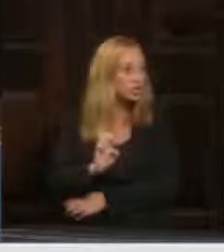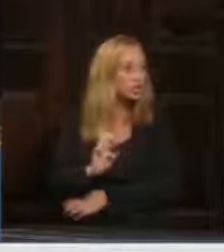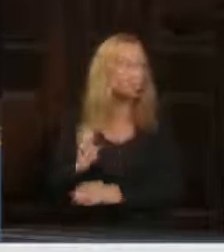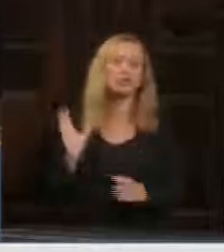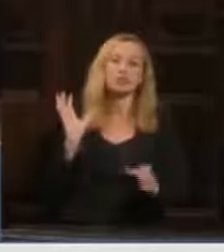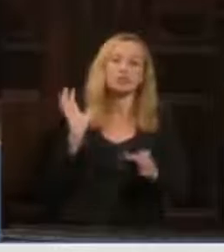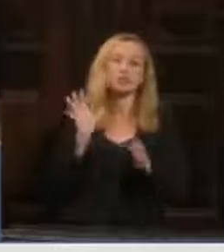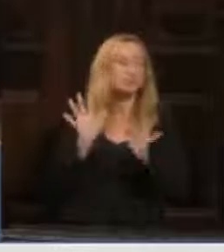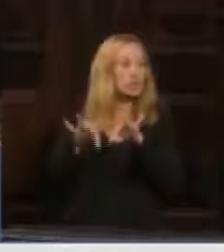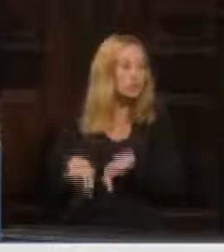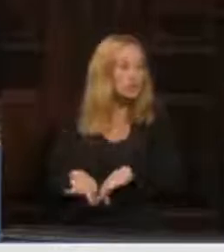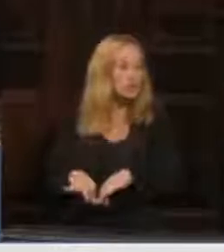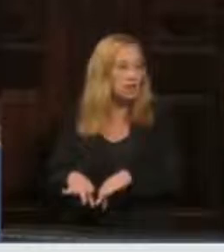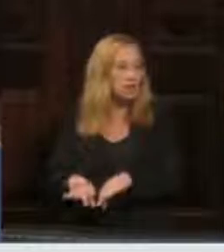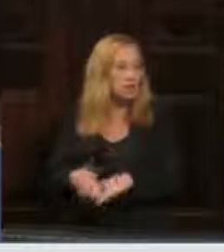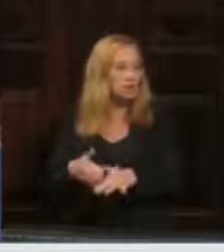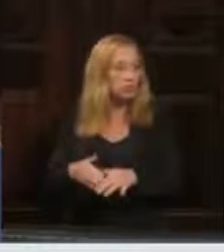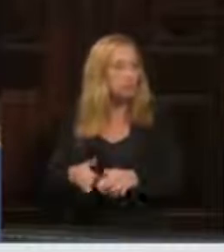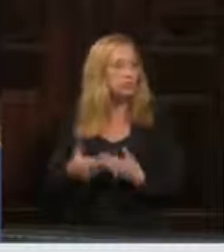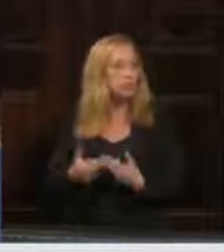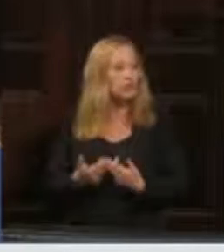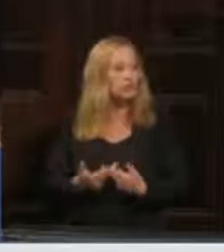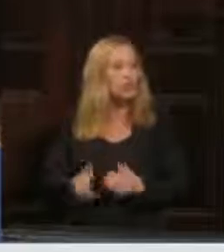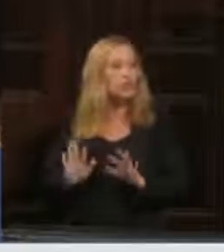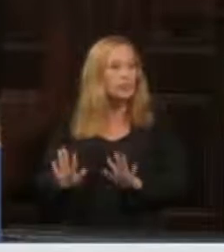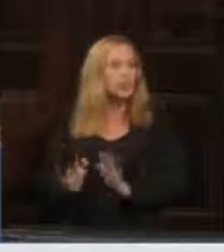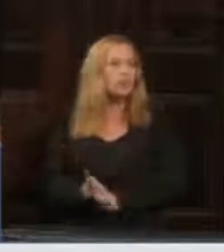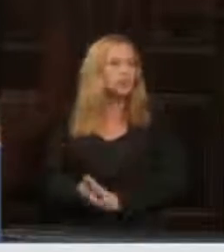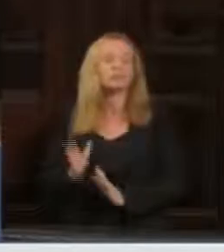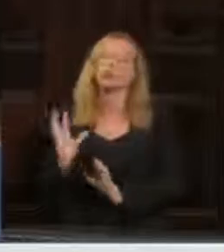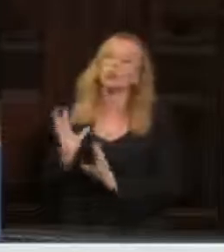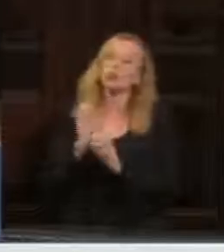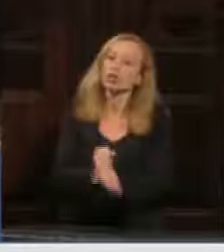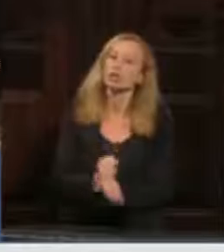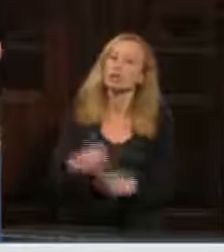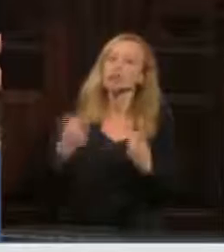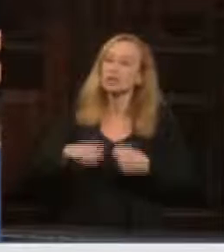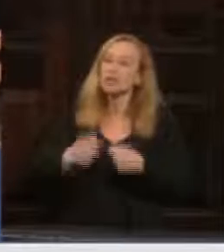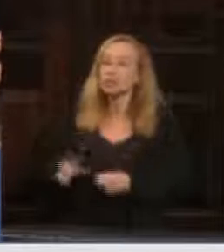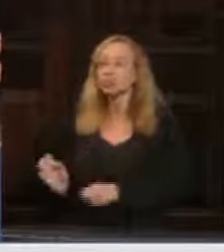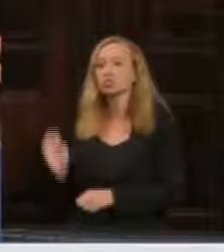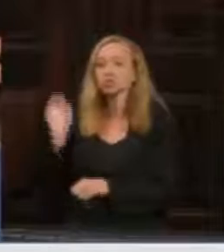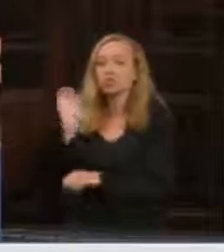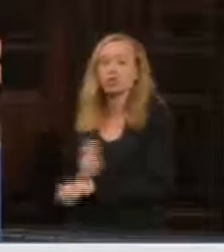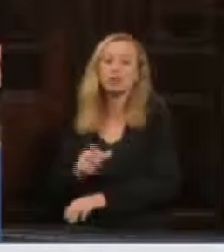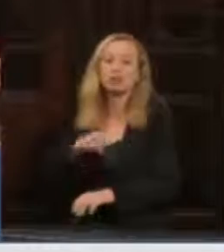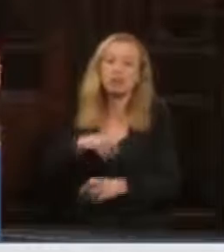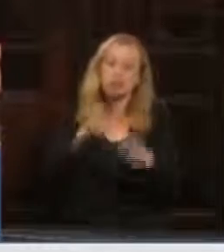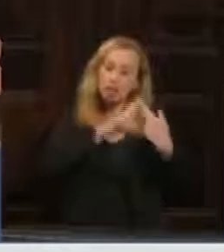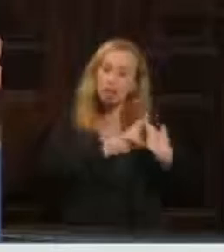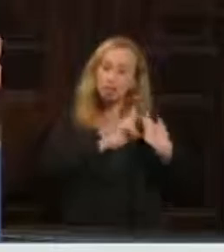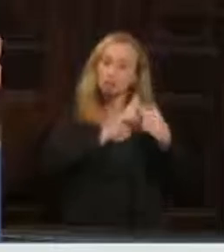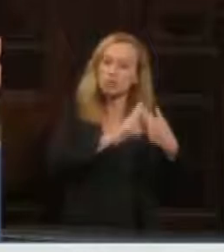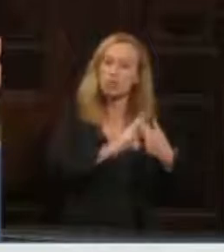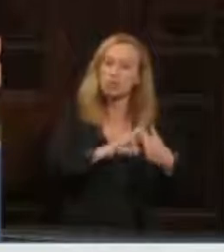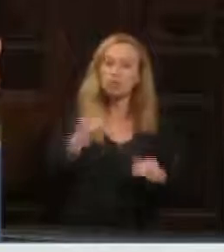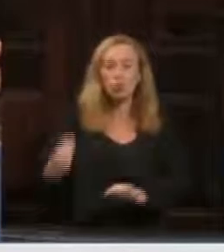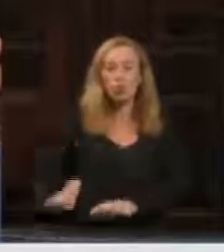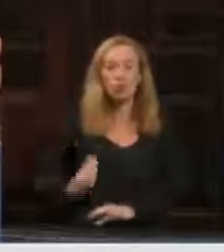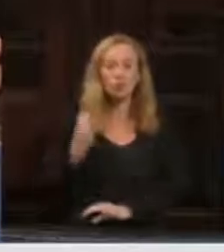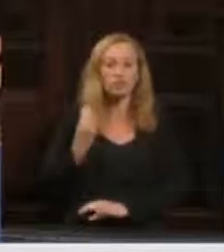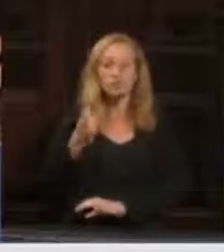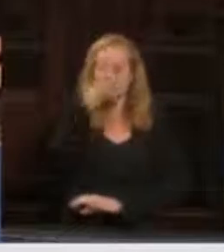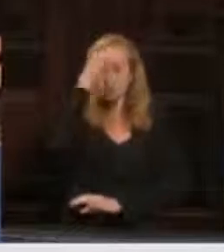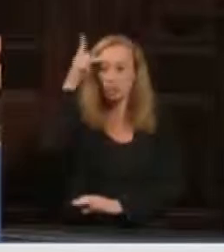deputada. Concluindo, a gente precisa de um Estado que tenha responsabilidade com a vida